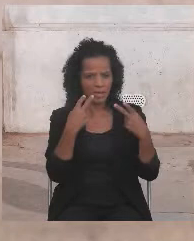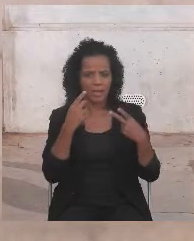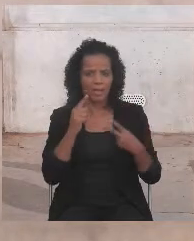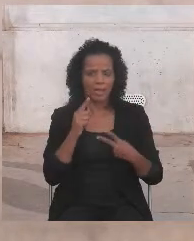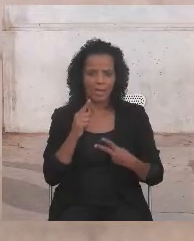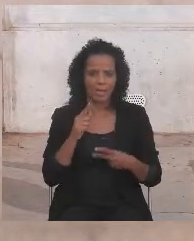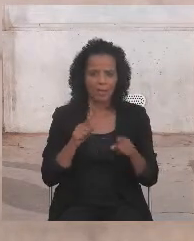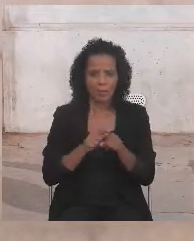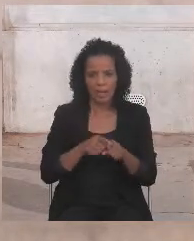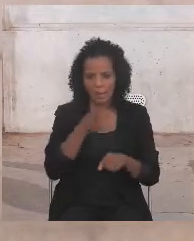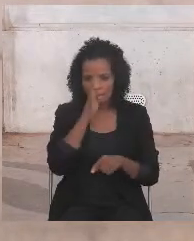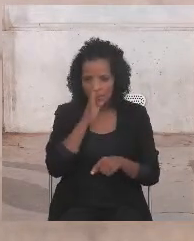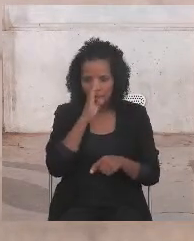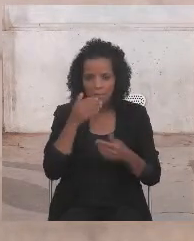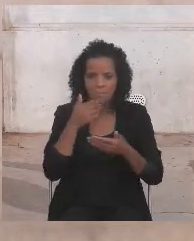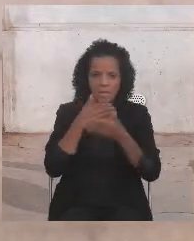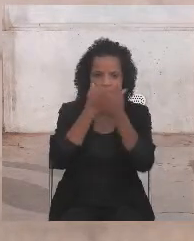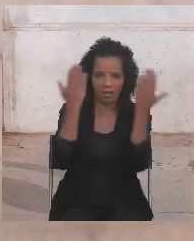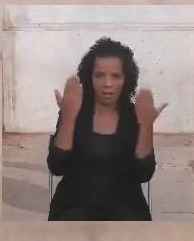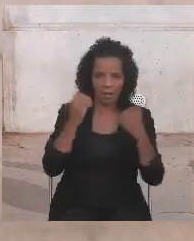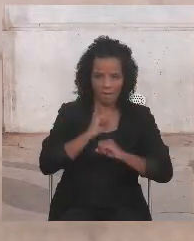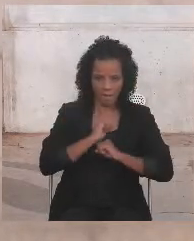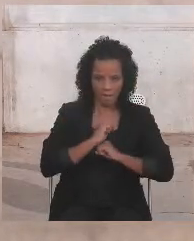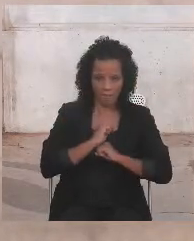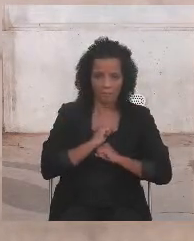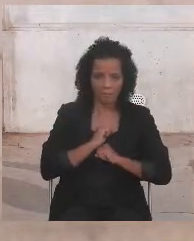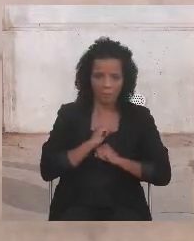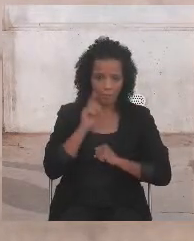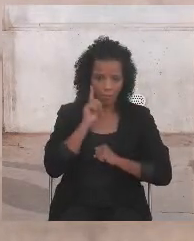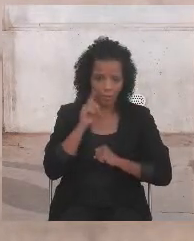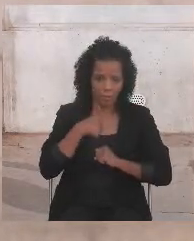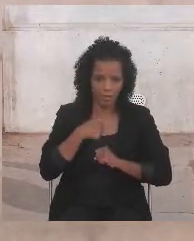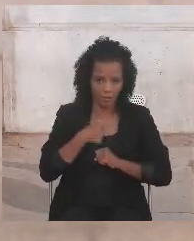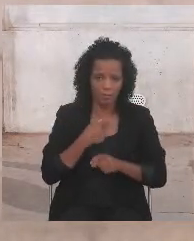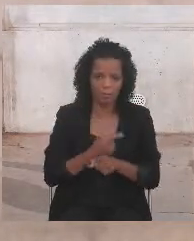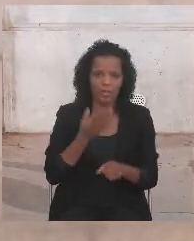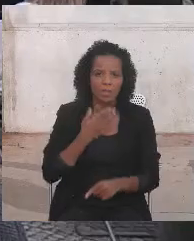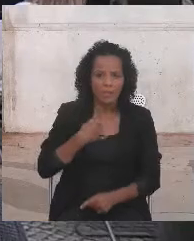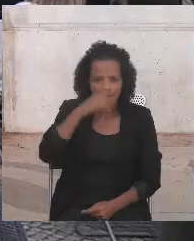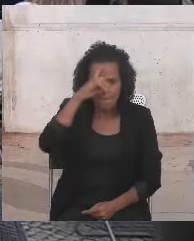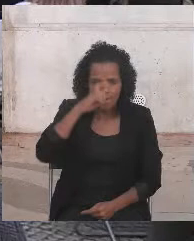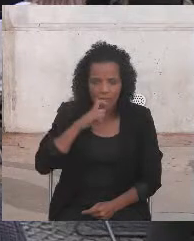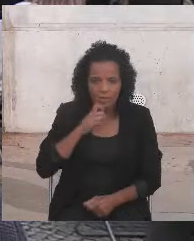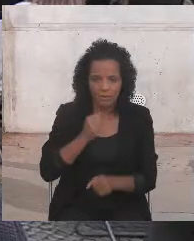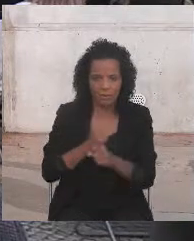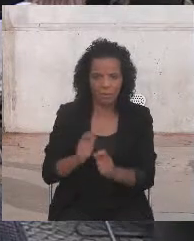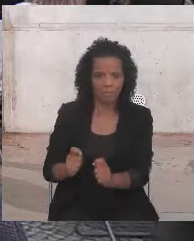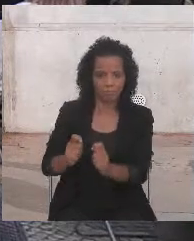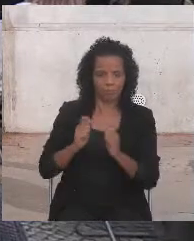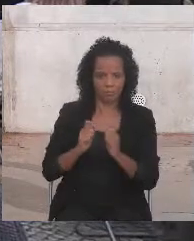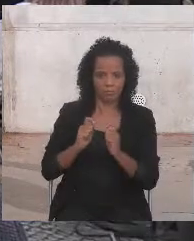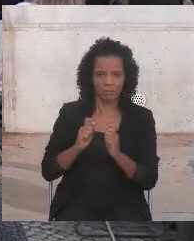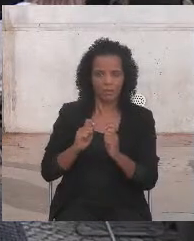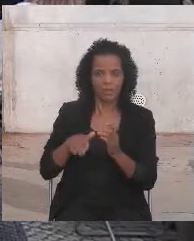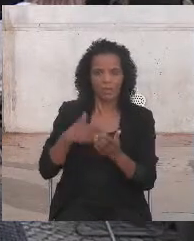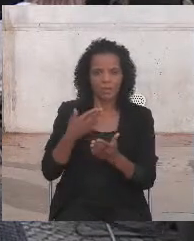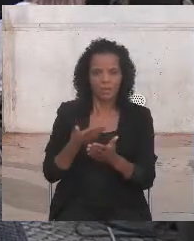meu pequeno ritual matinal, útil para me relembrar que o cargo está sempre acima da